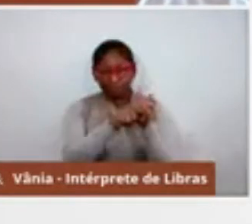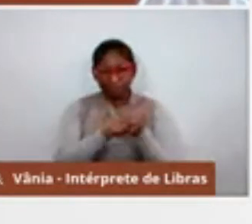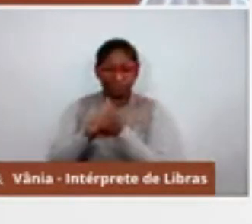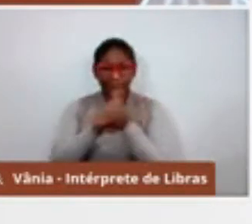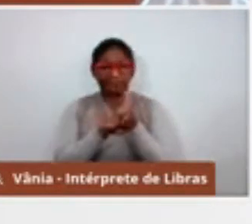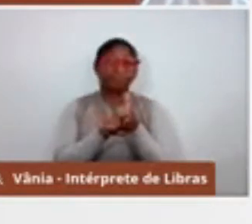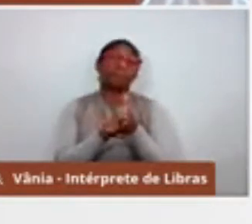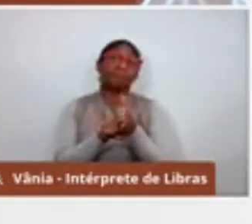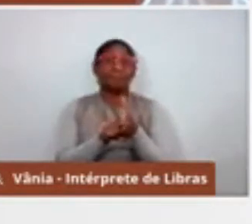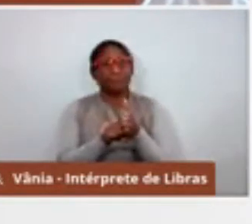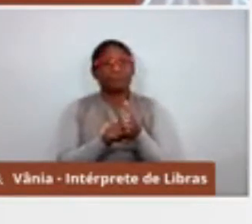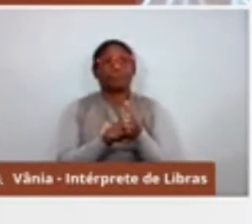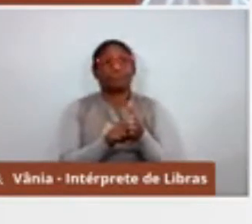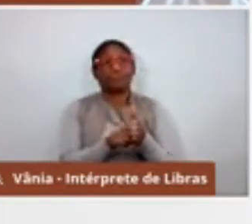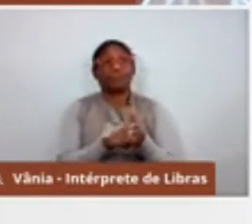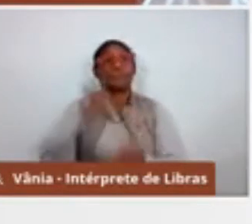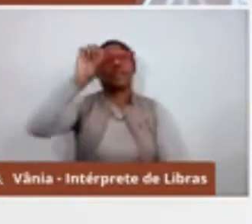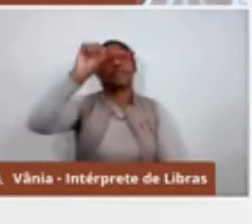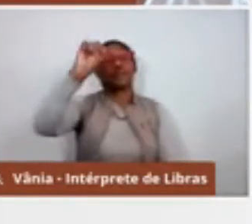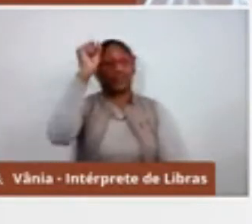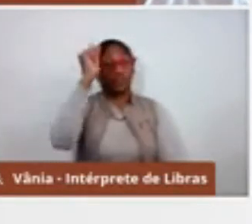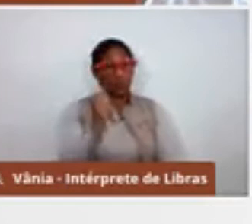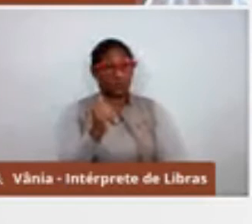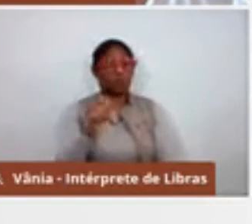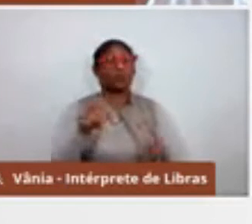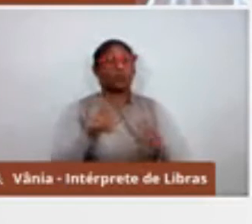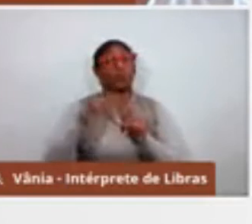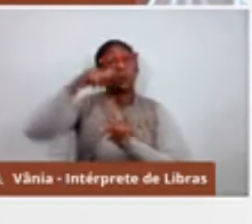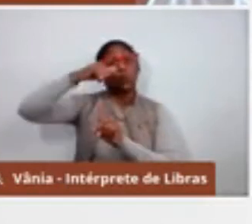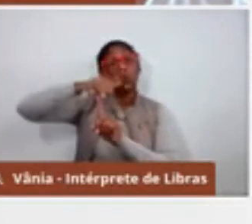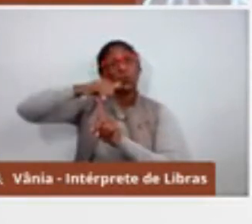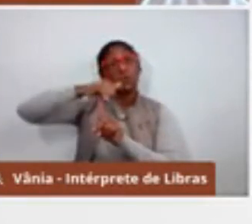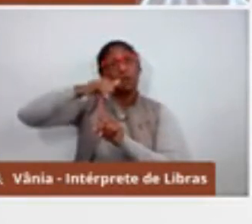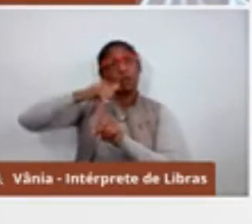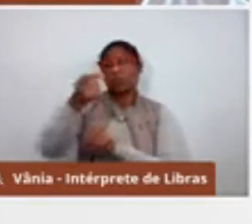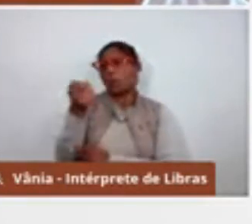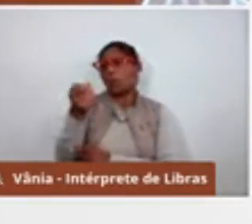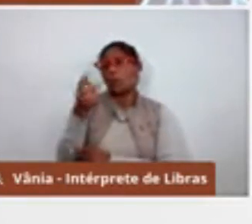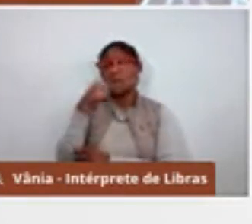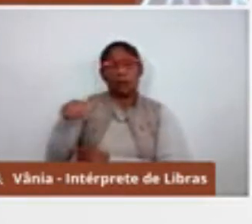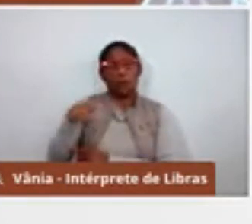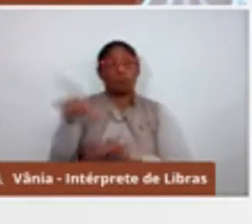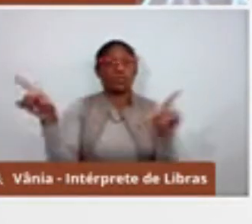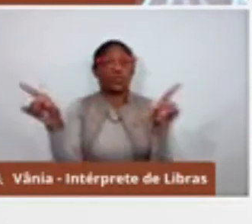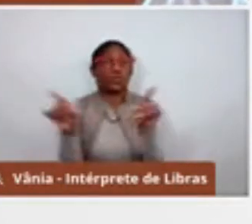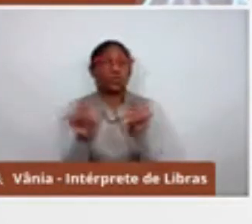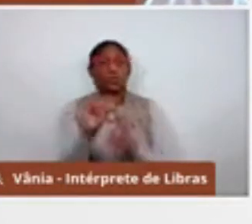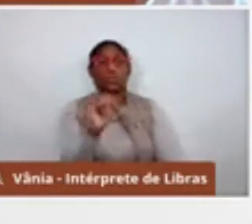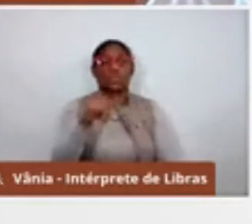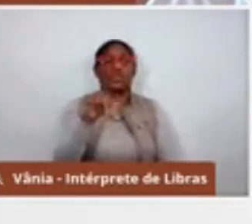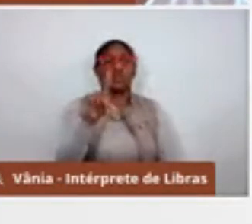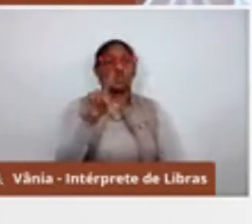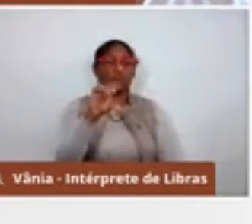para Santo Ângelo, também aqui para Cruz Alta, por motivos semelhantes, né, de melhoria de indicadores